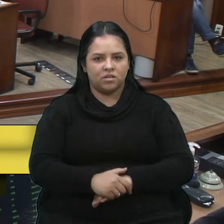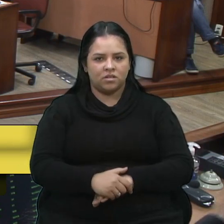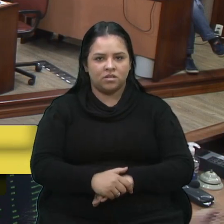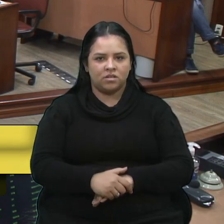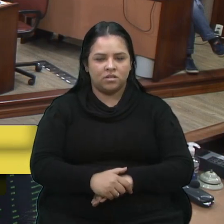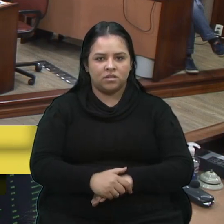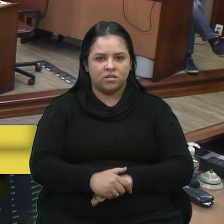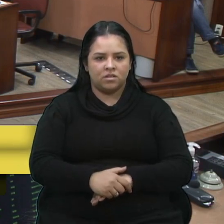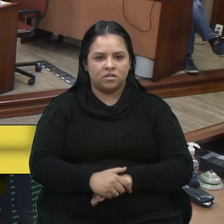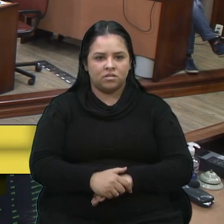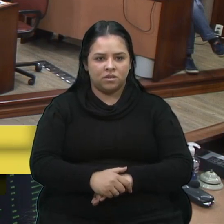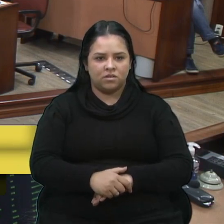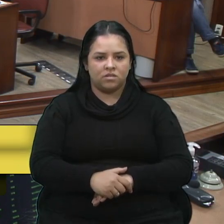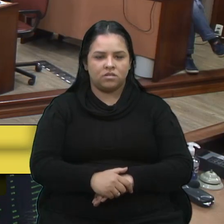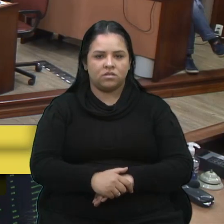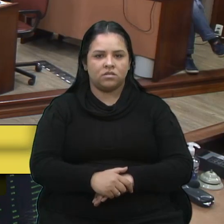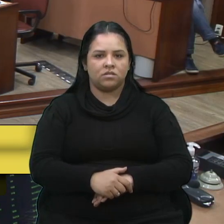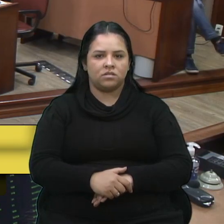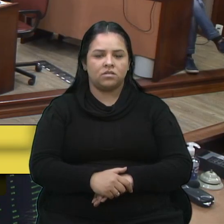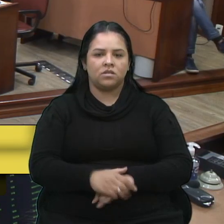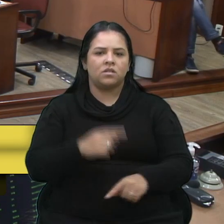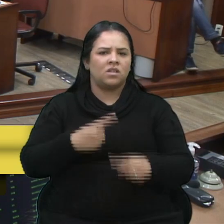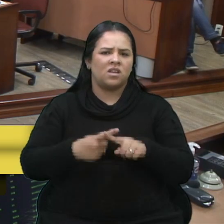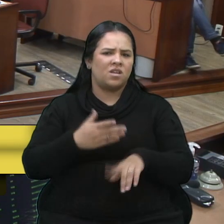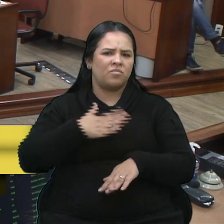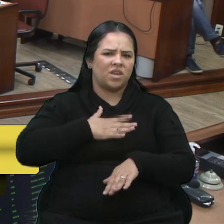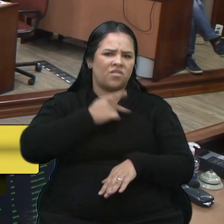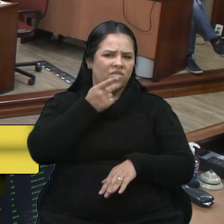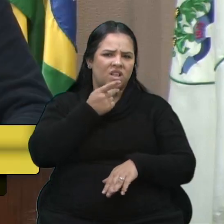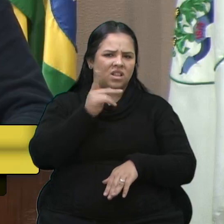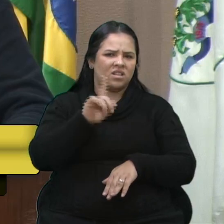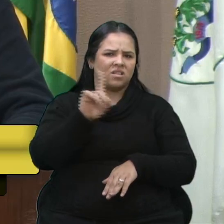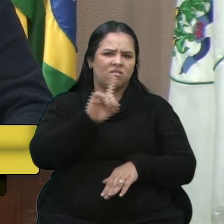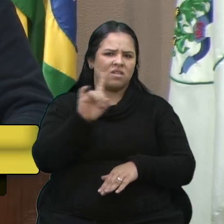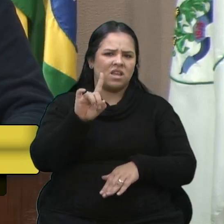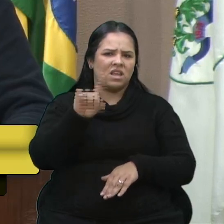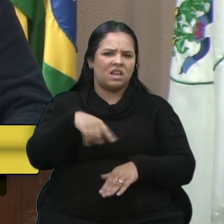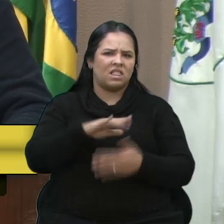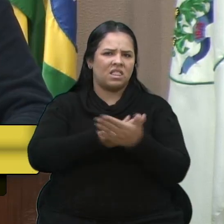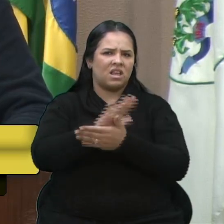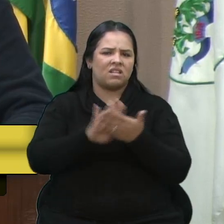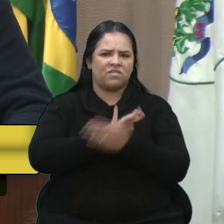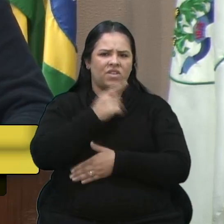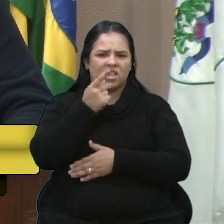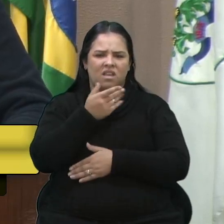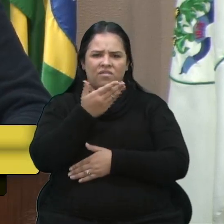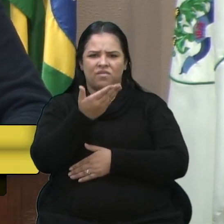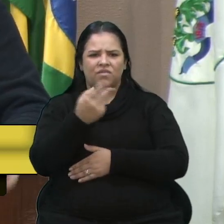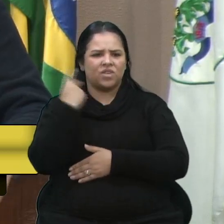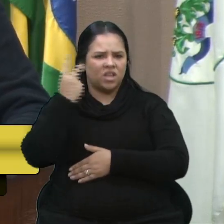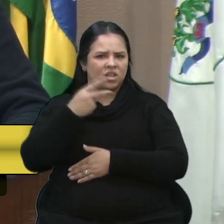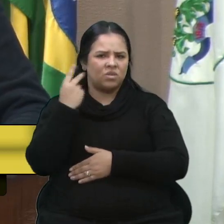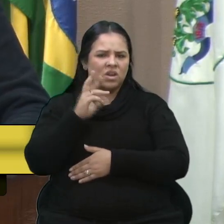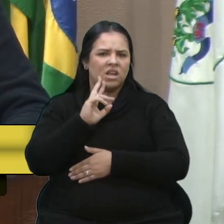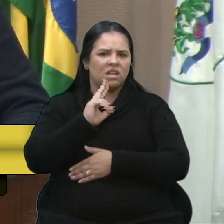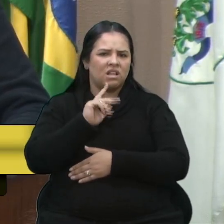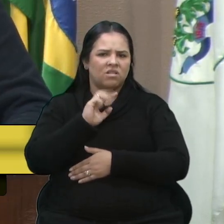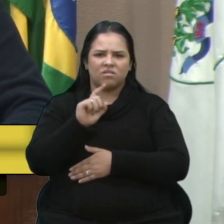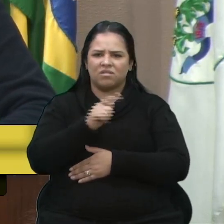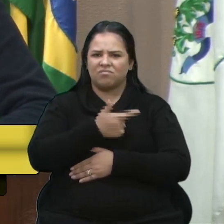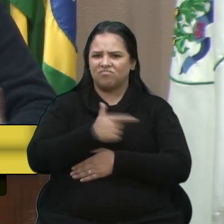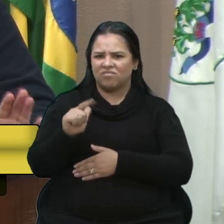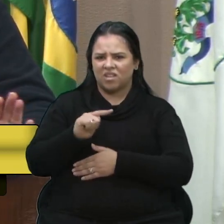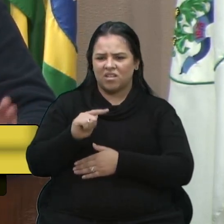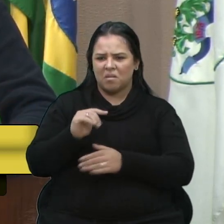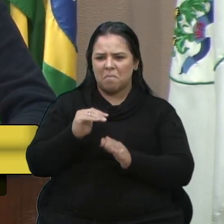de maneira nenhuma o meu discurso vai ser para dizer que, vereador Renato, que as pessoas não têm que ganhar mais, que